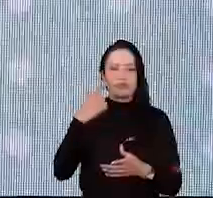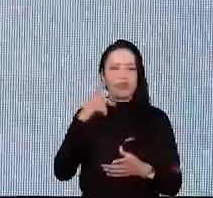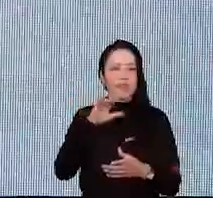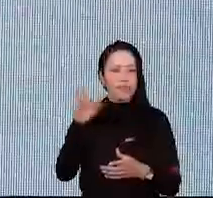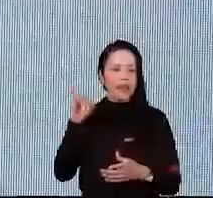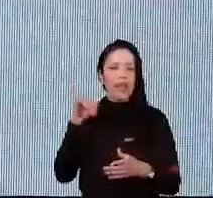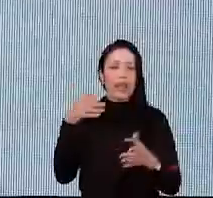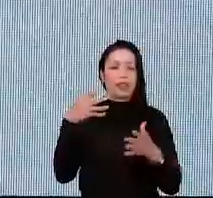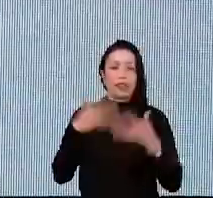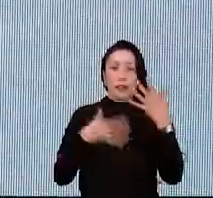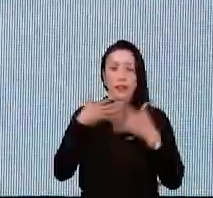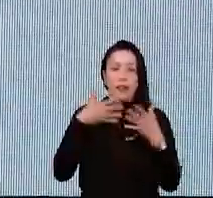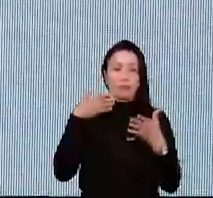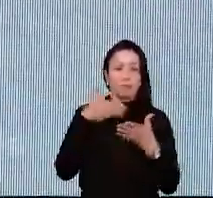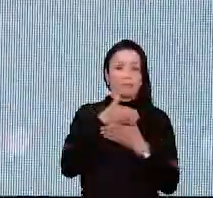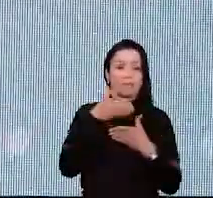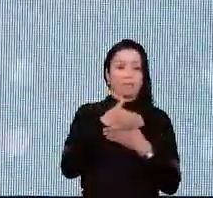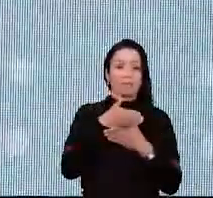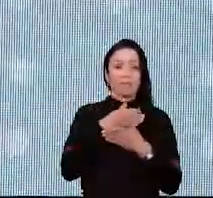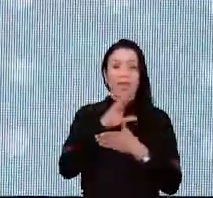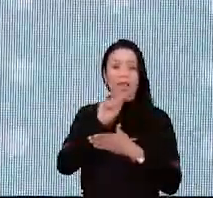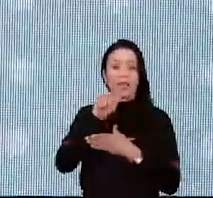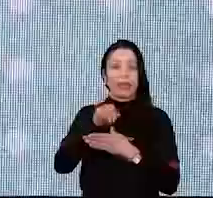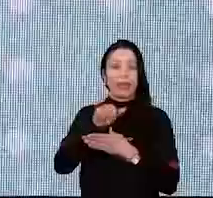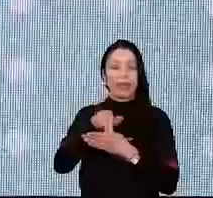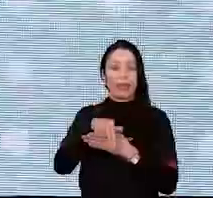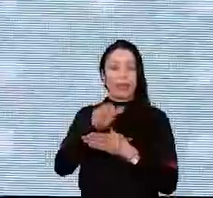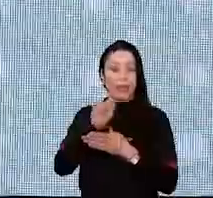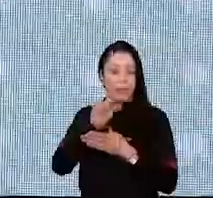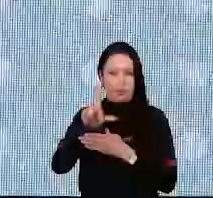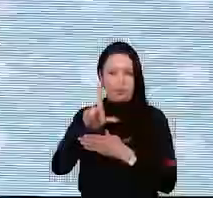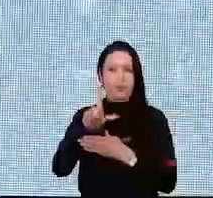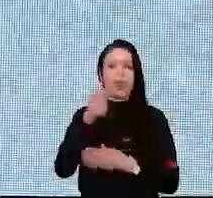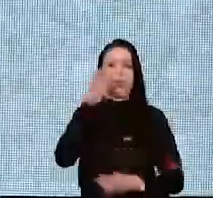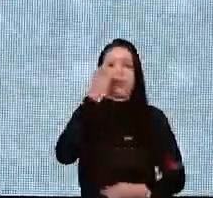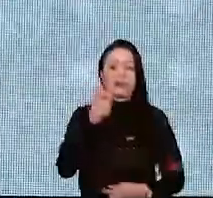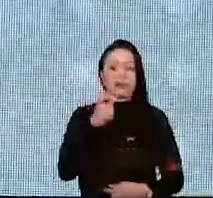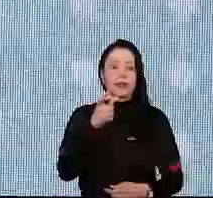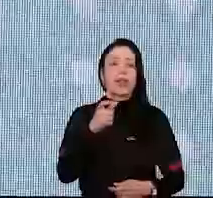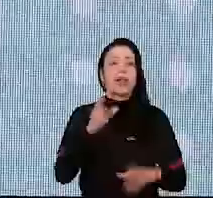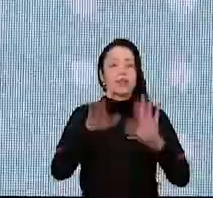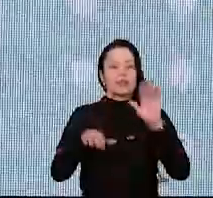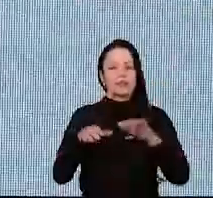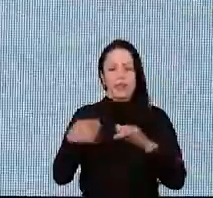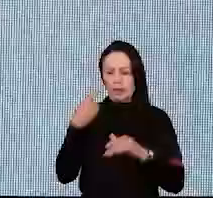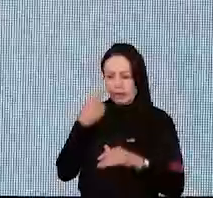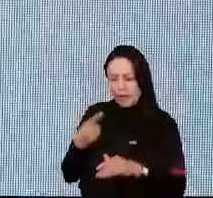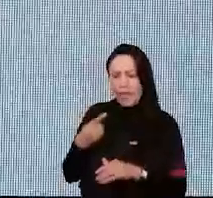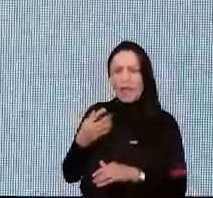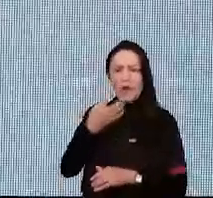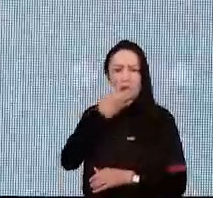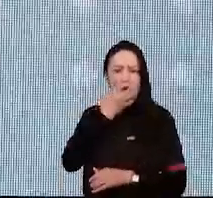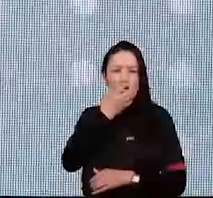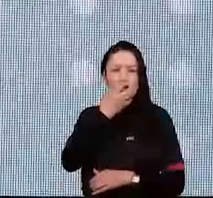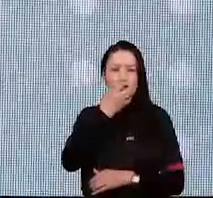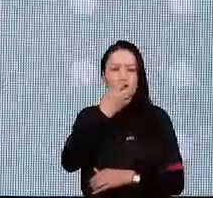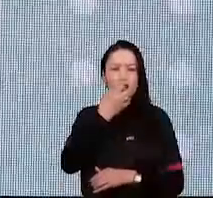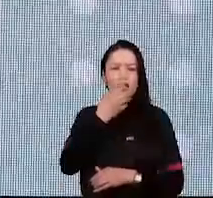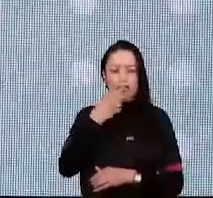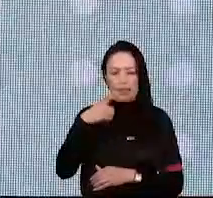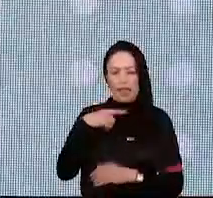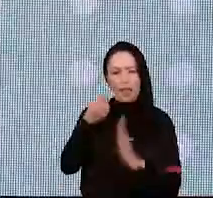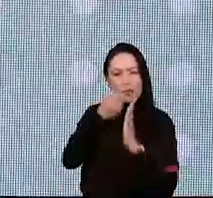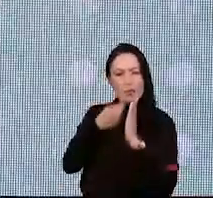né, a entrada do canal. É bem interessante que, às vezes, a gente recebe esse tipo de animal com